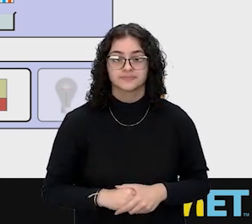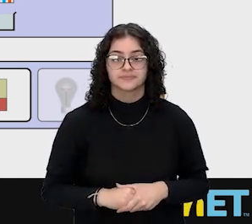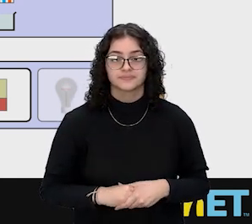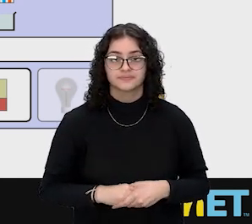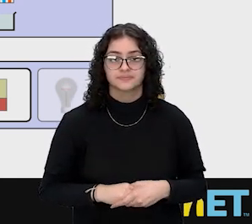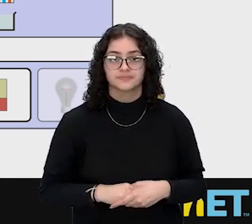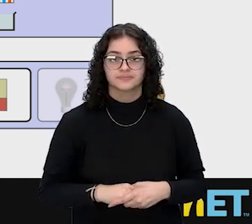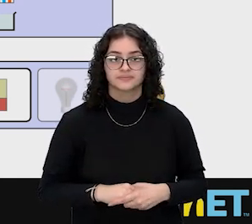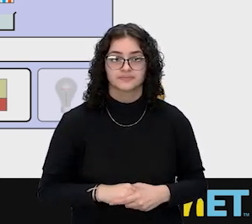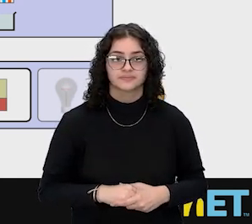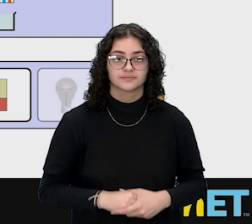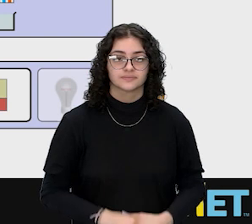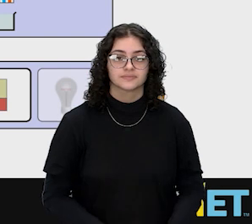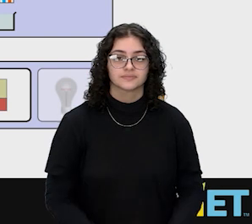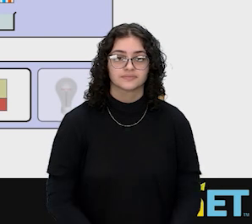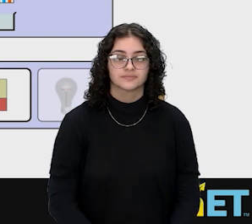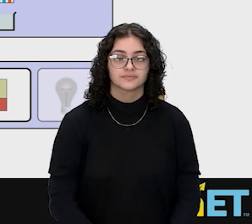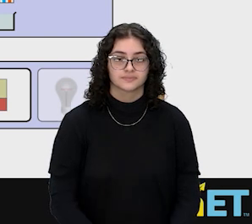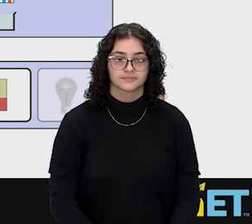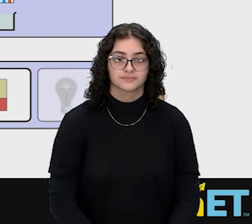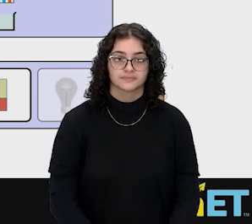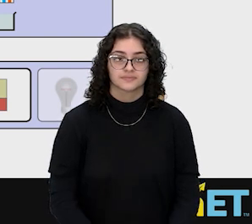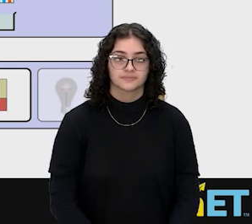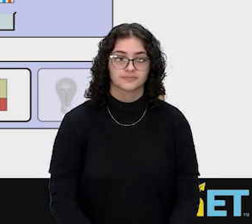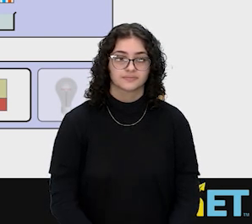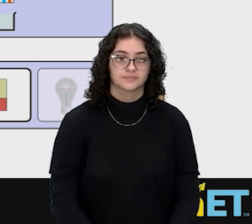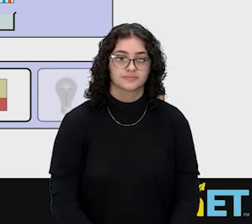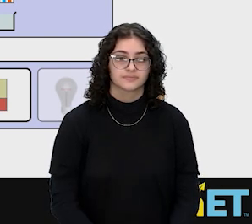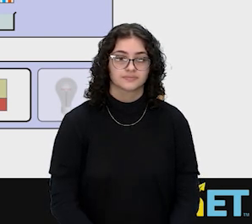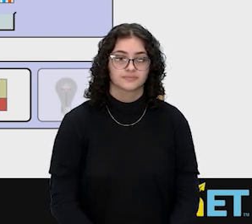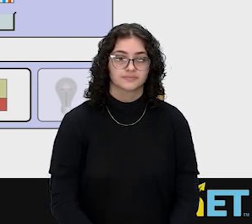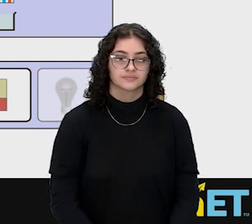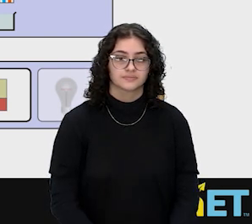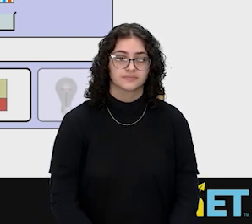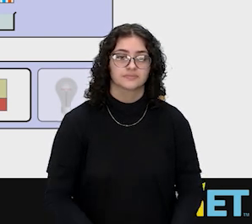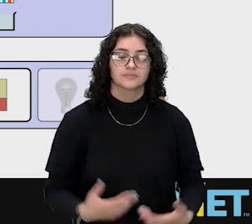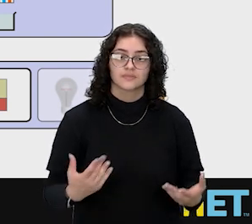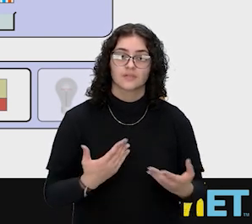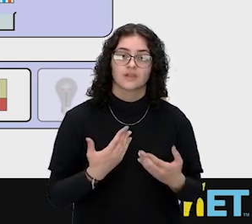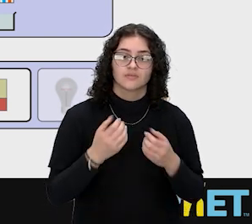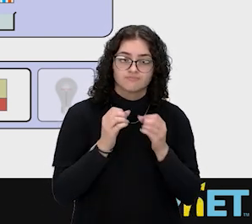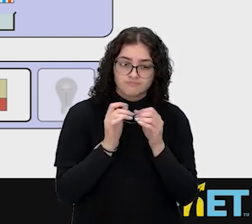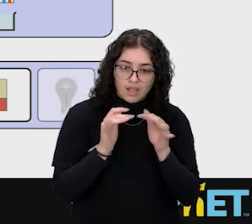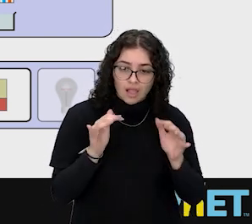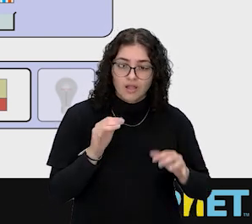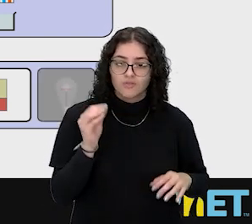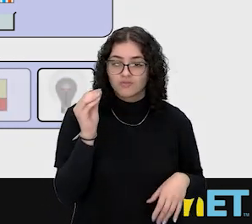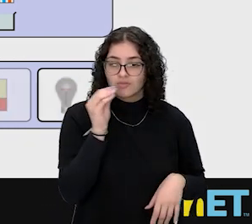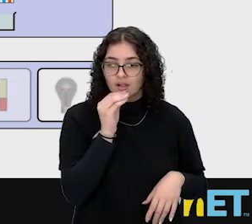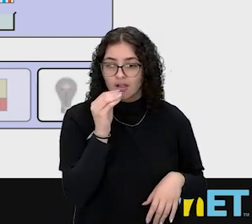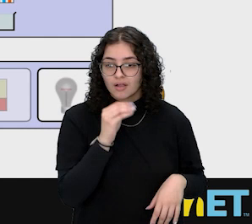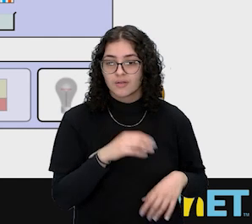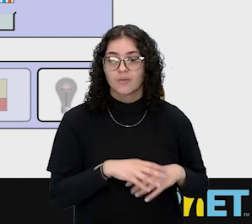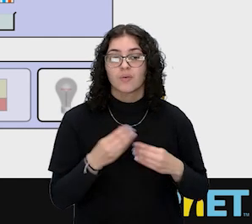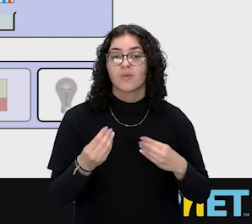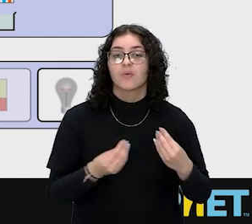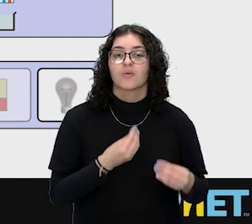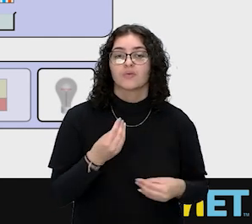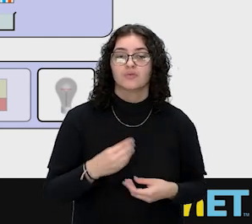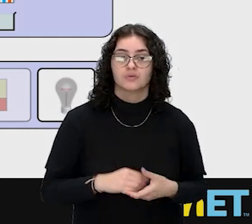ir para 1 precisa estar um pouquinho mais vermelho. Agora vamos ver um ácido fraco. Ácido fraco, como é que